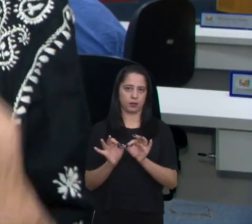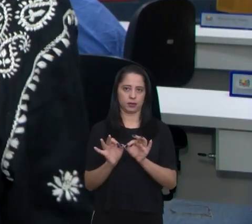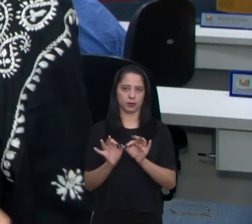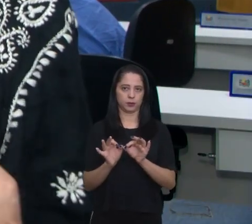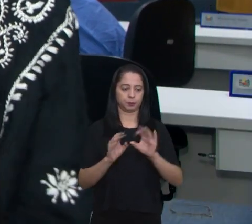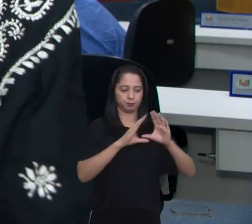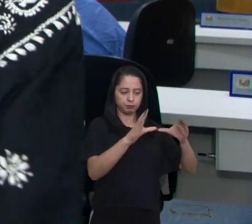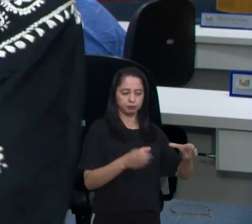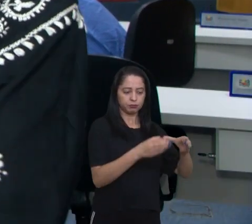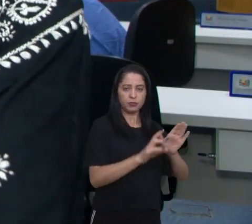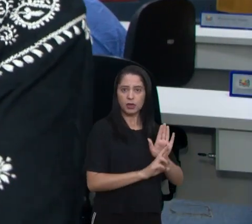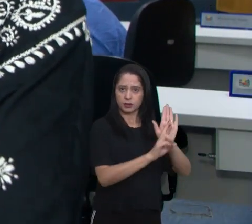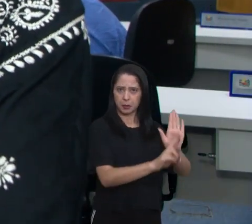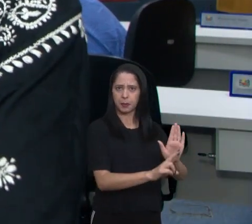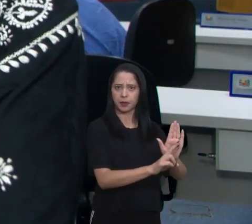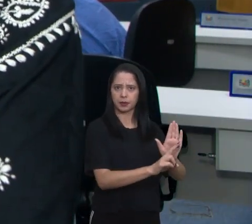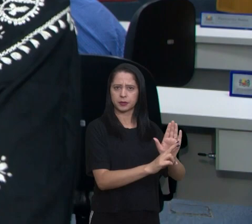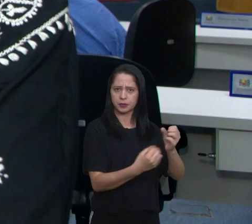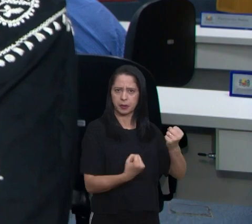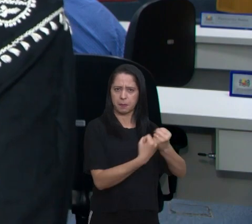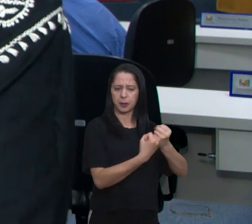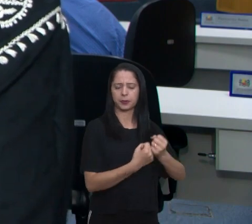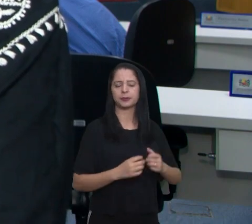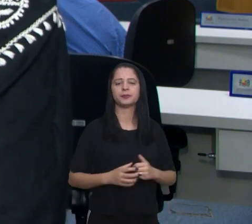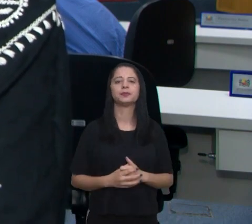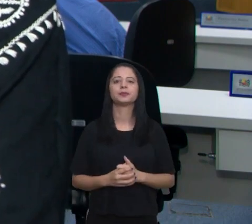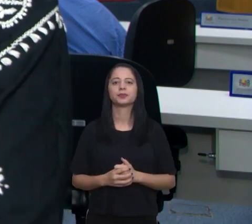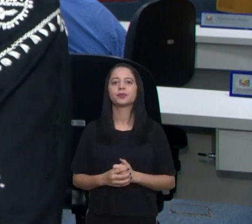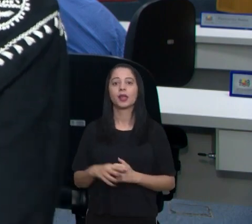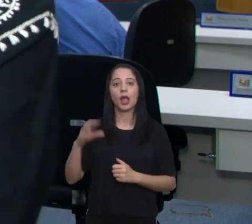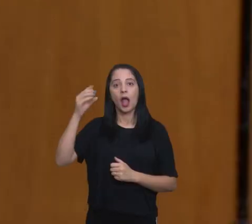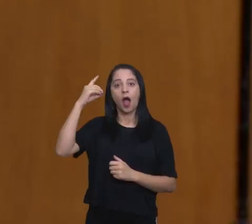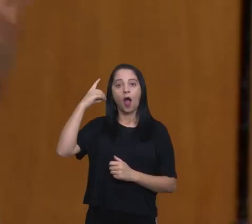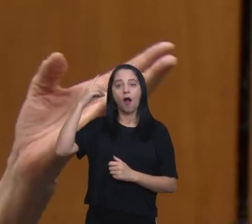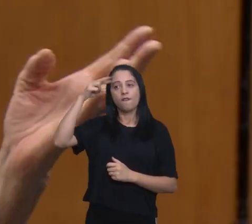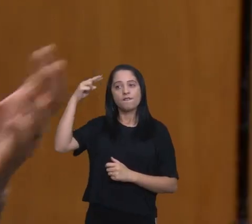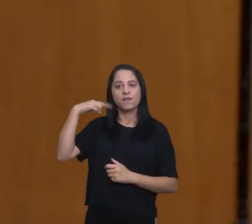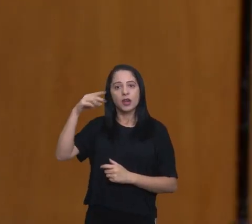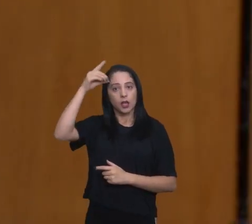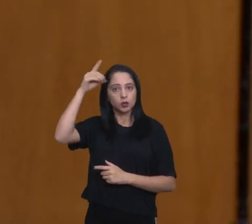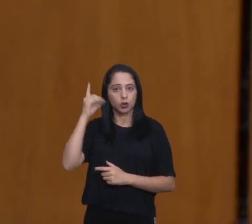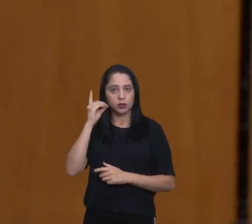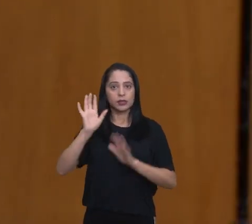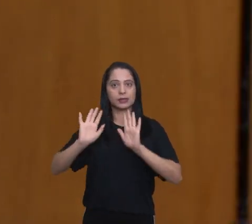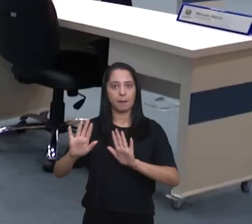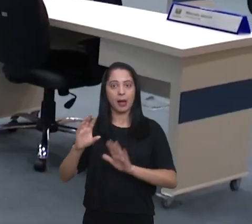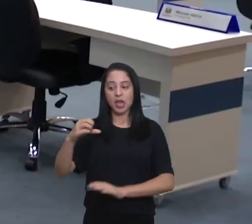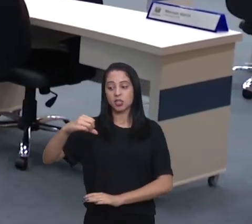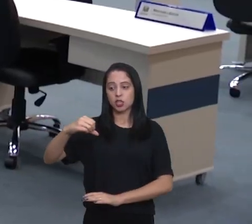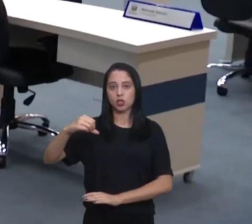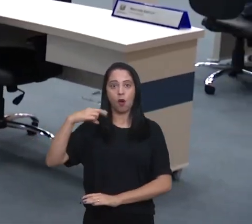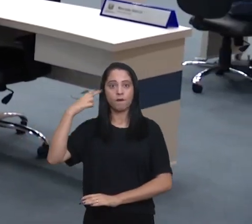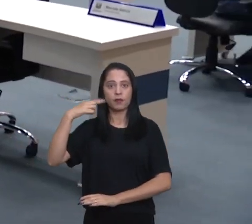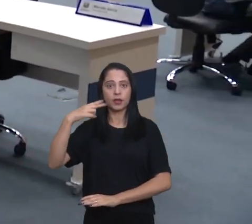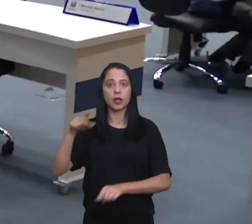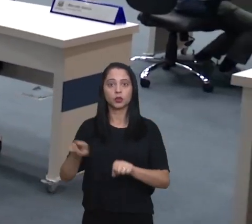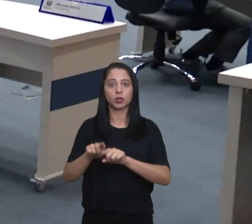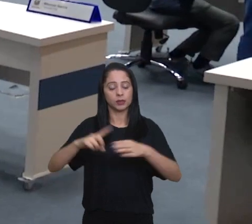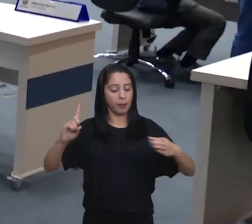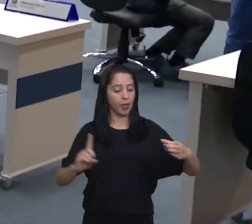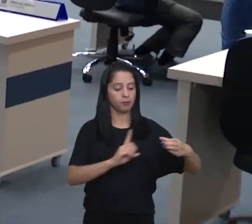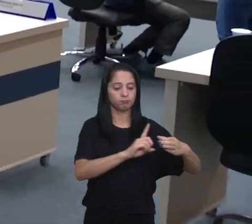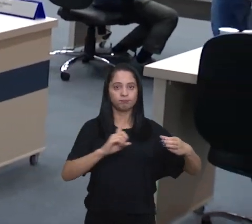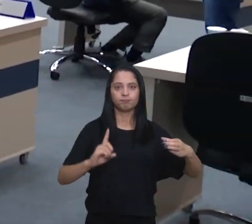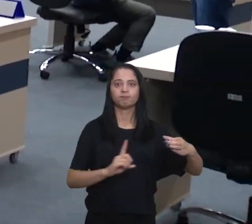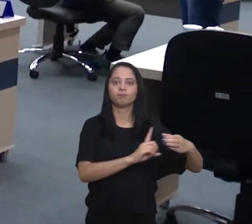fazer através dessa comissão, dessa frente parlamentar. Além da vereadora Dulce Rita, outros 9 parlamentares